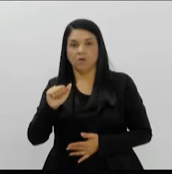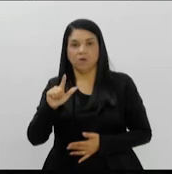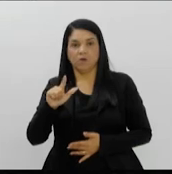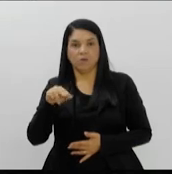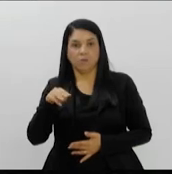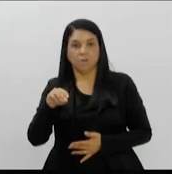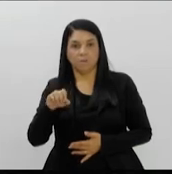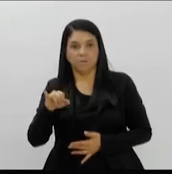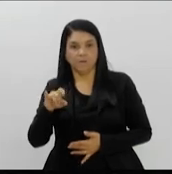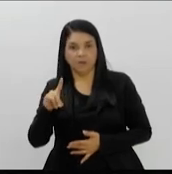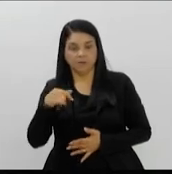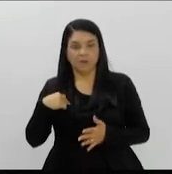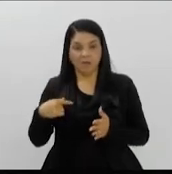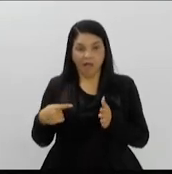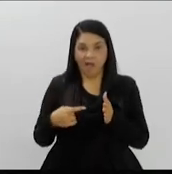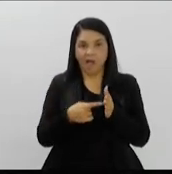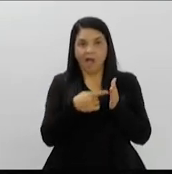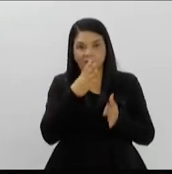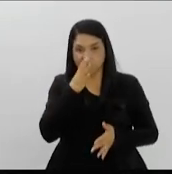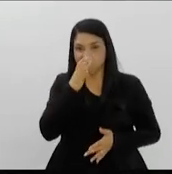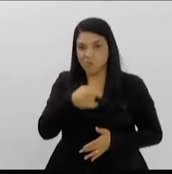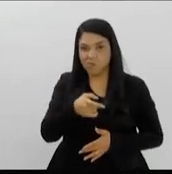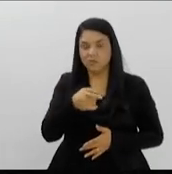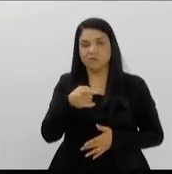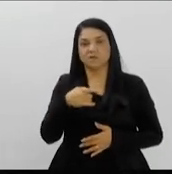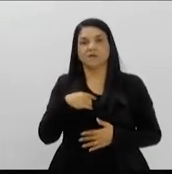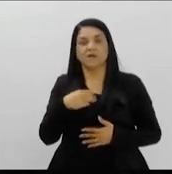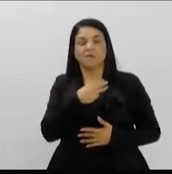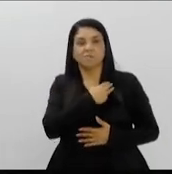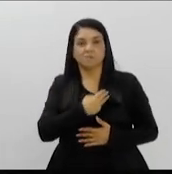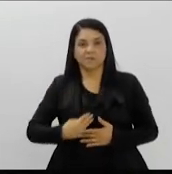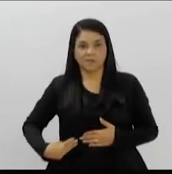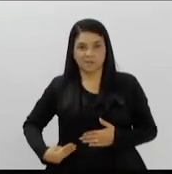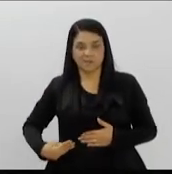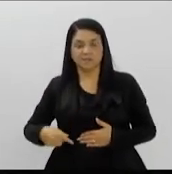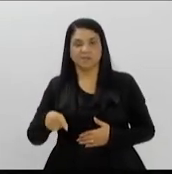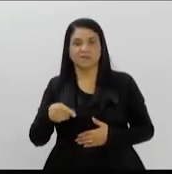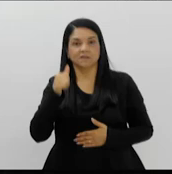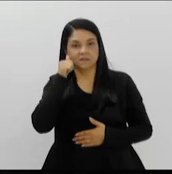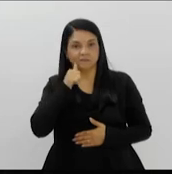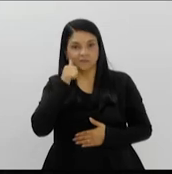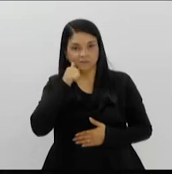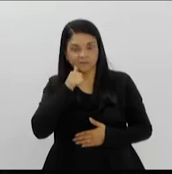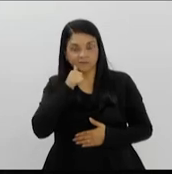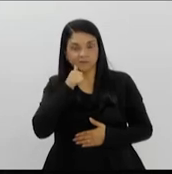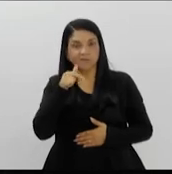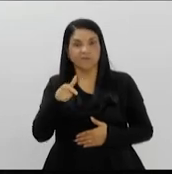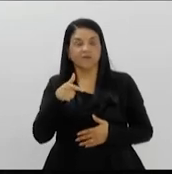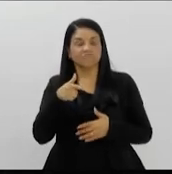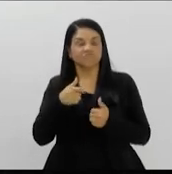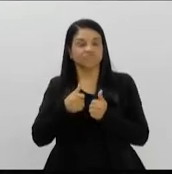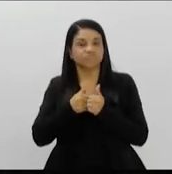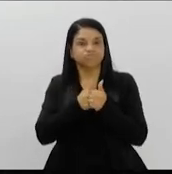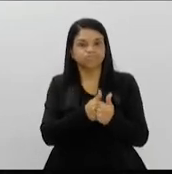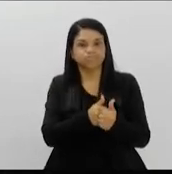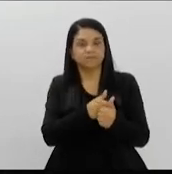a ministra de Igualdade Racial de perseguição racial porque ele era um ministro